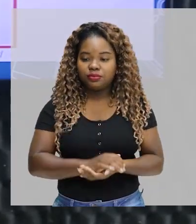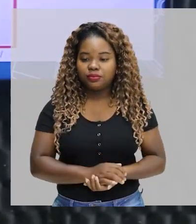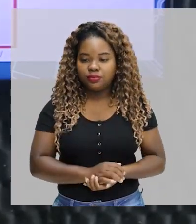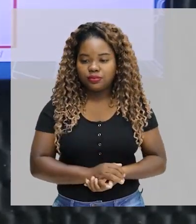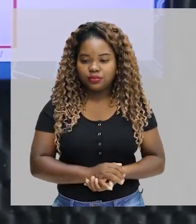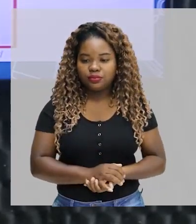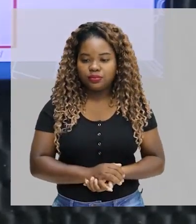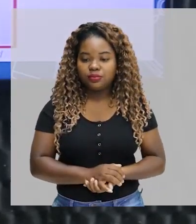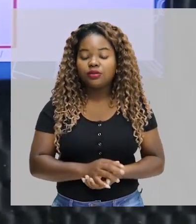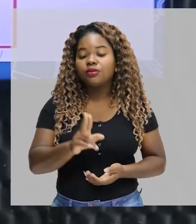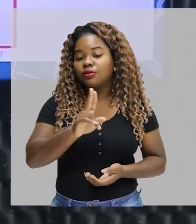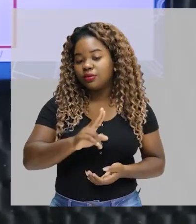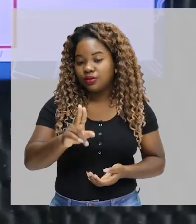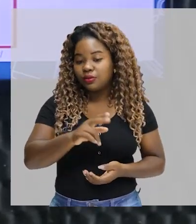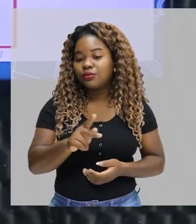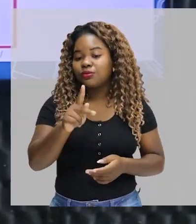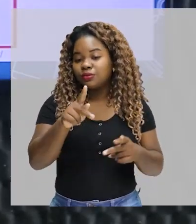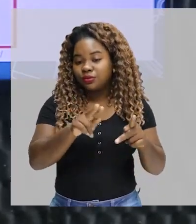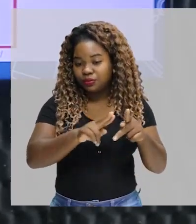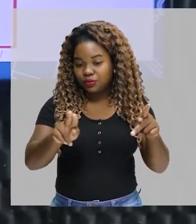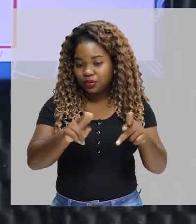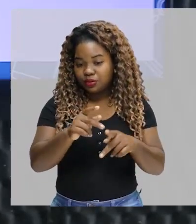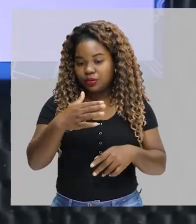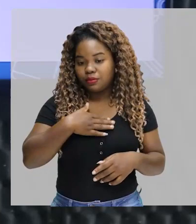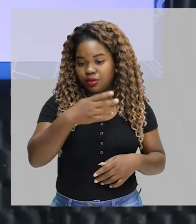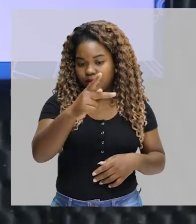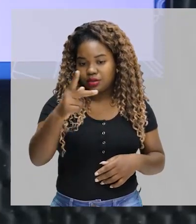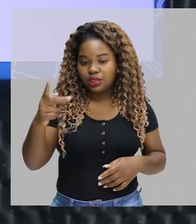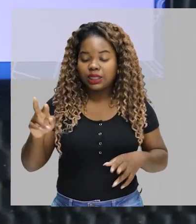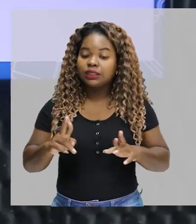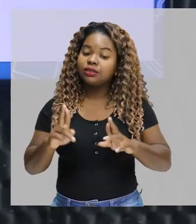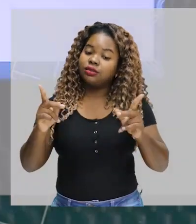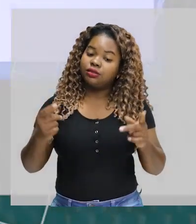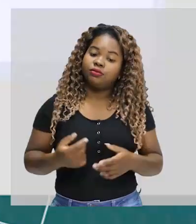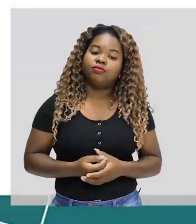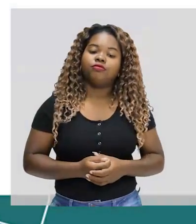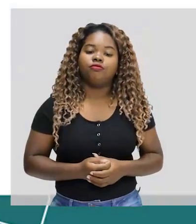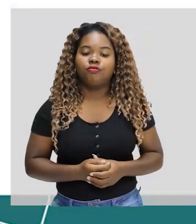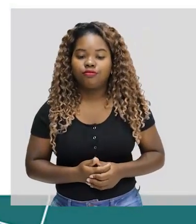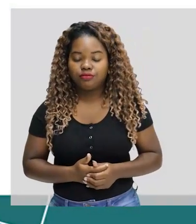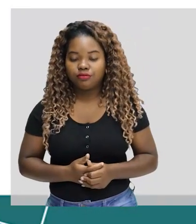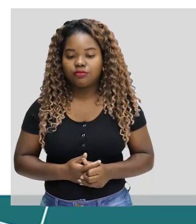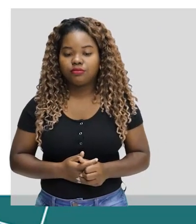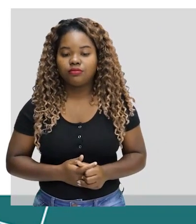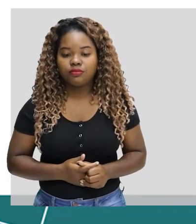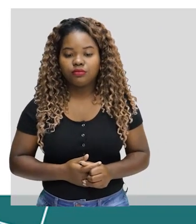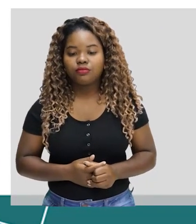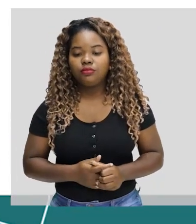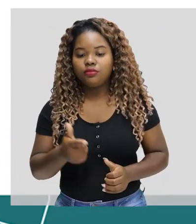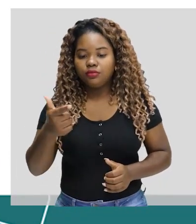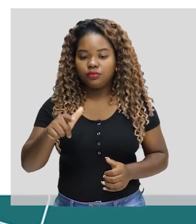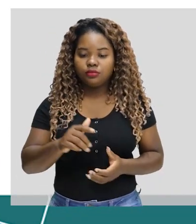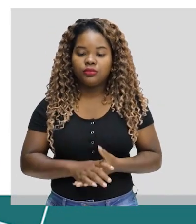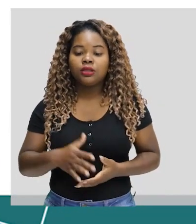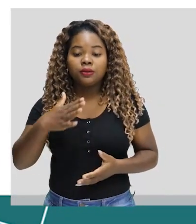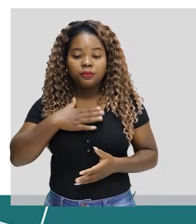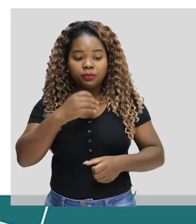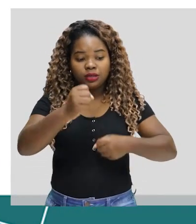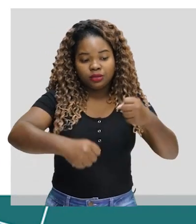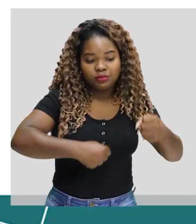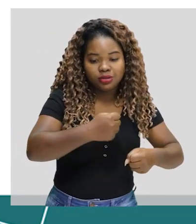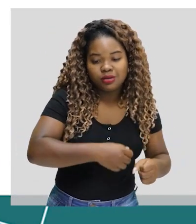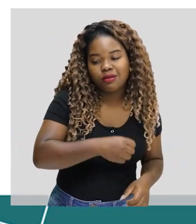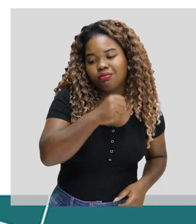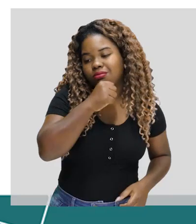eu uso o pronome possessivo, tá bom? Essa é a diferença entre um e outro. My bike is old. Minha bicicleta é